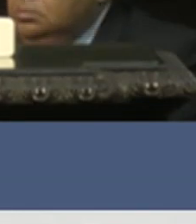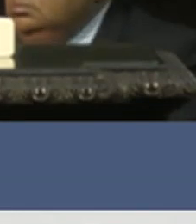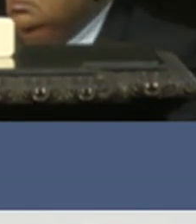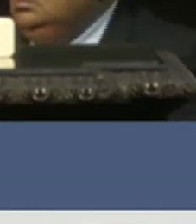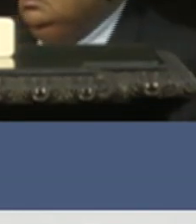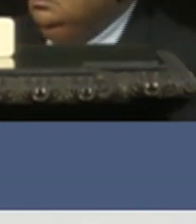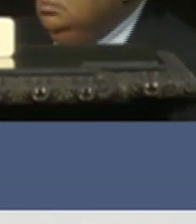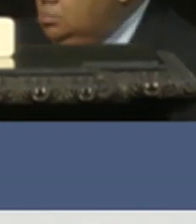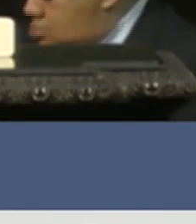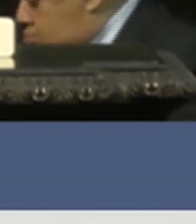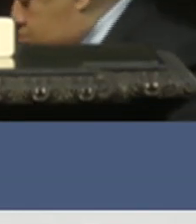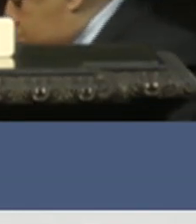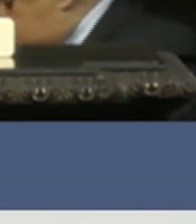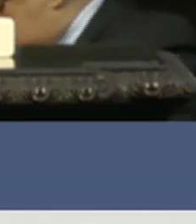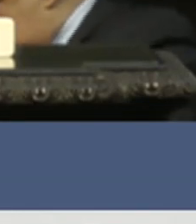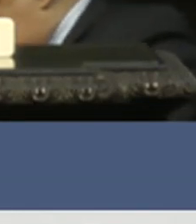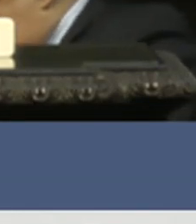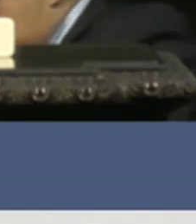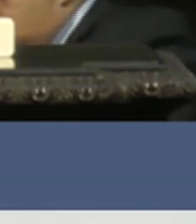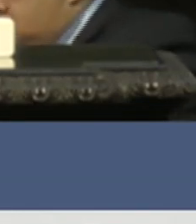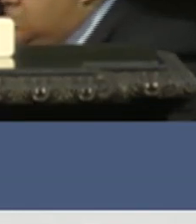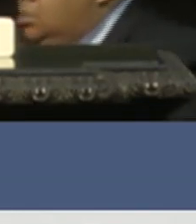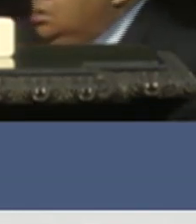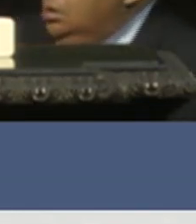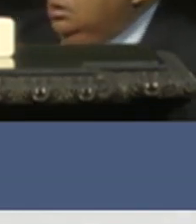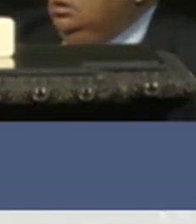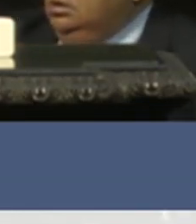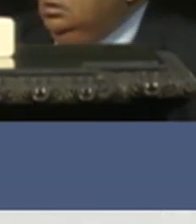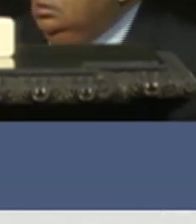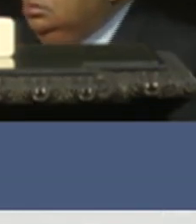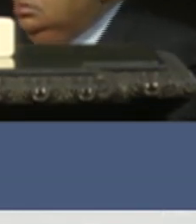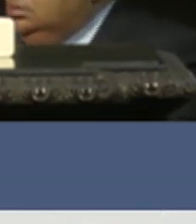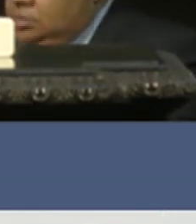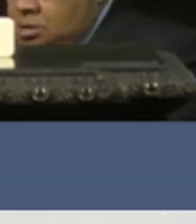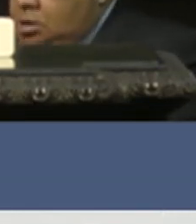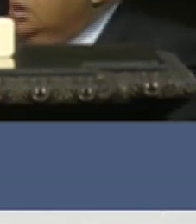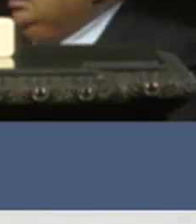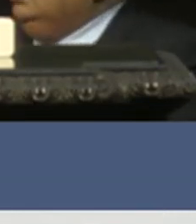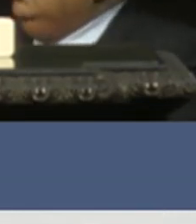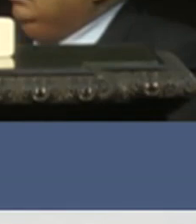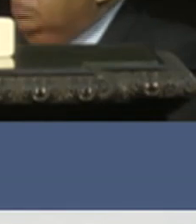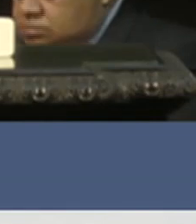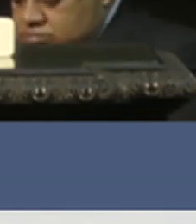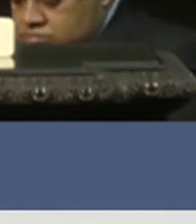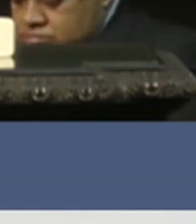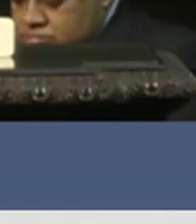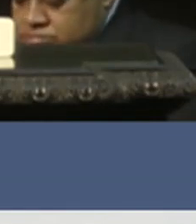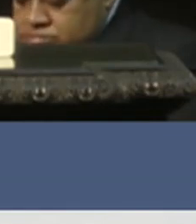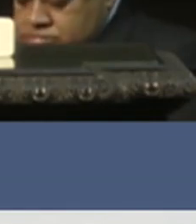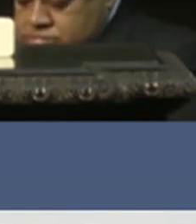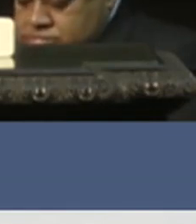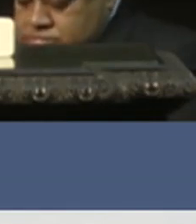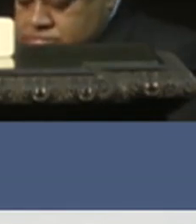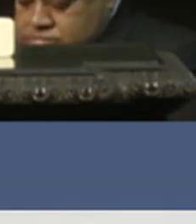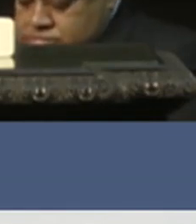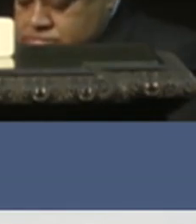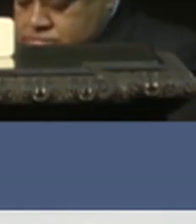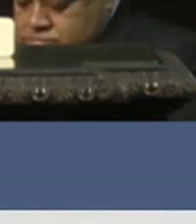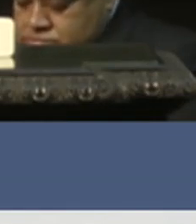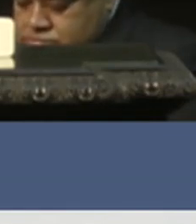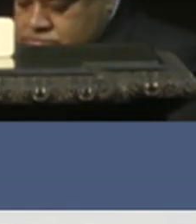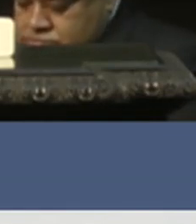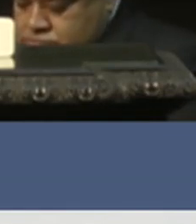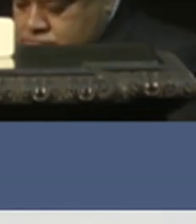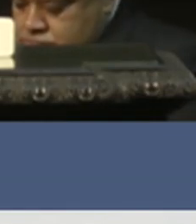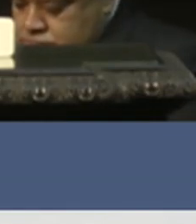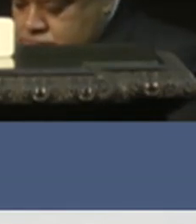de transporte intermunicipal para gestantes que necessitem de tratamento em outro município, na forma em que menciona. Pareceres das comissões